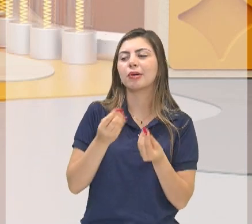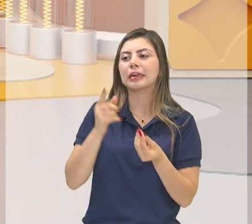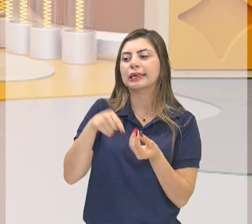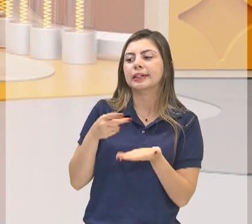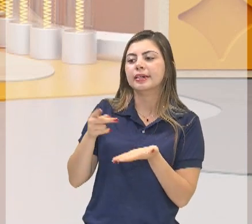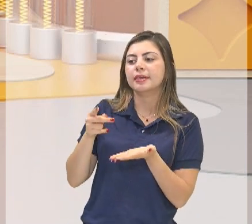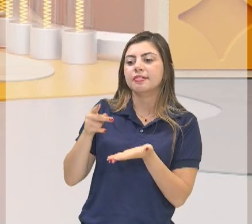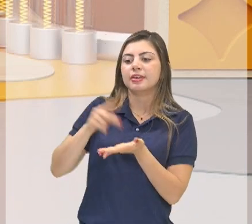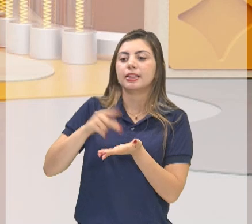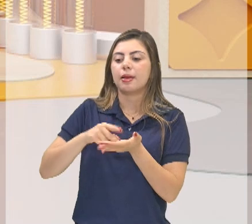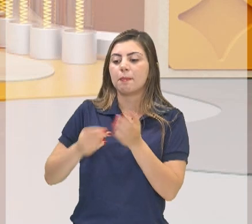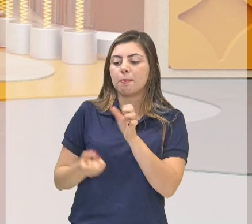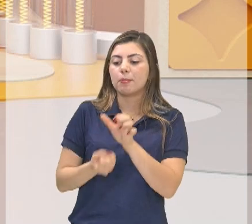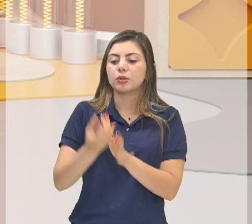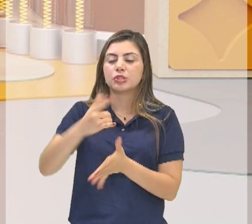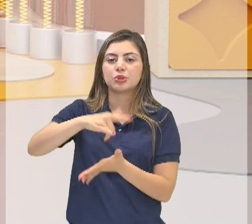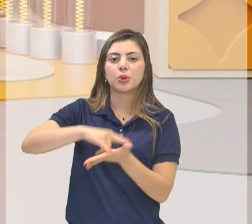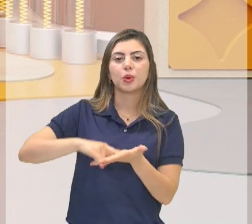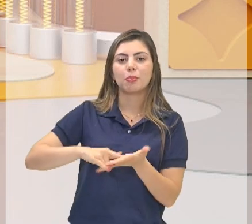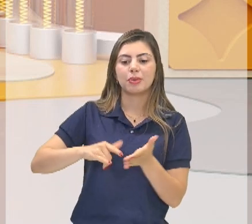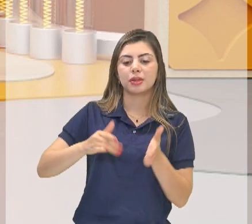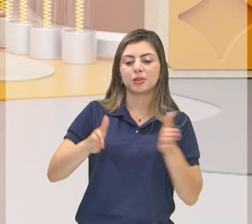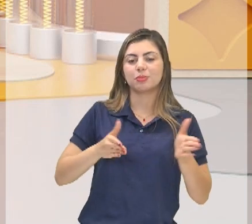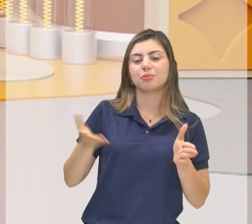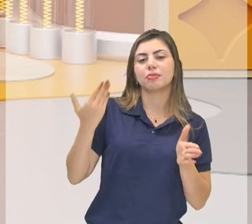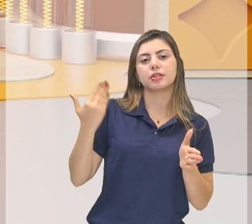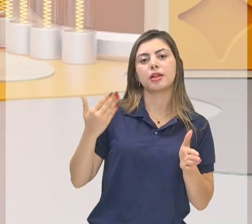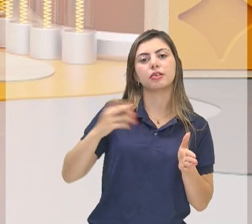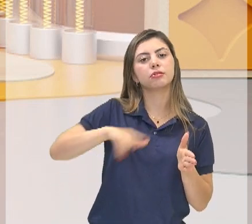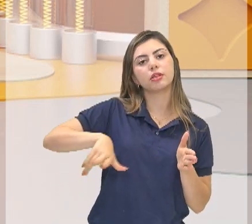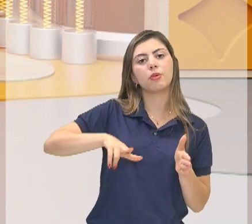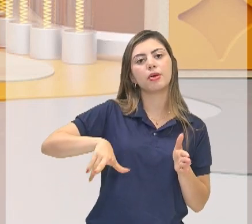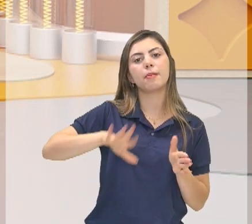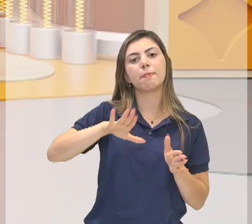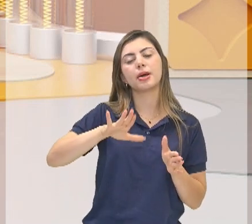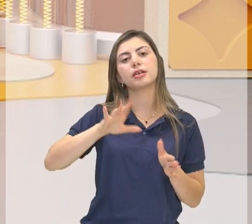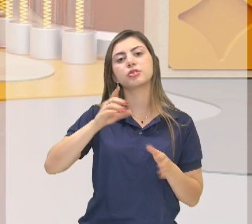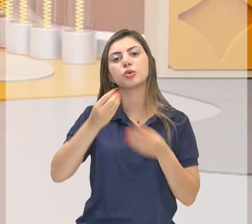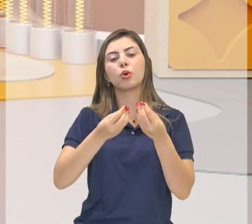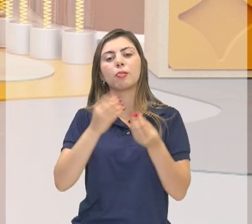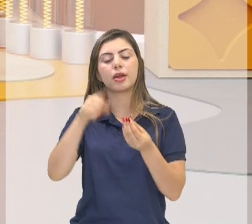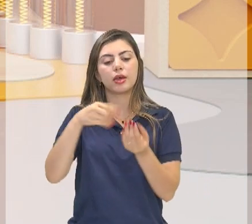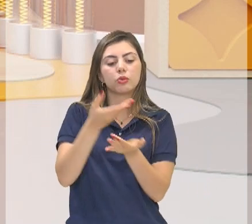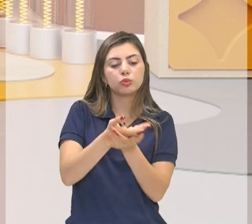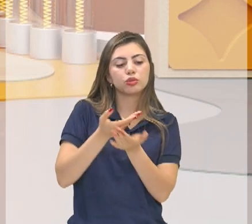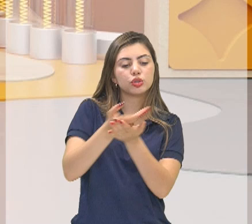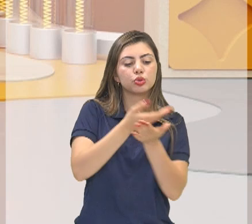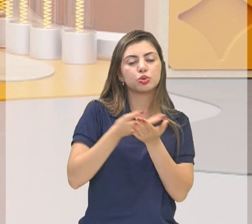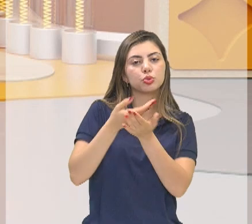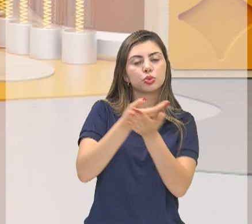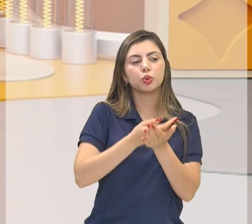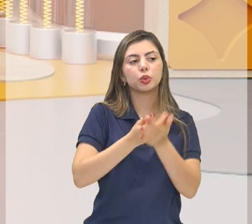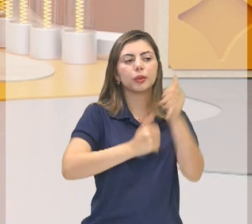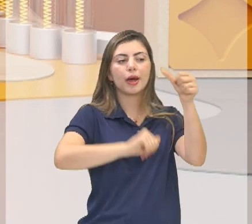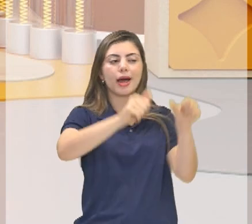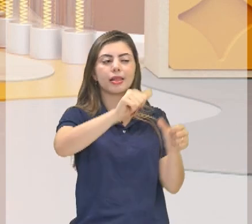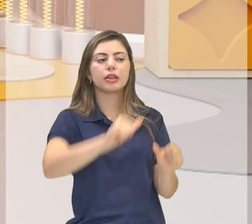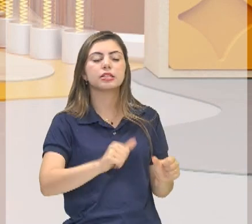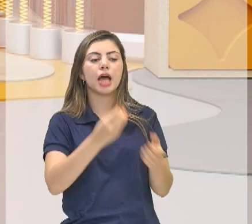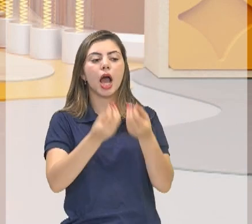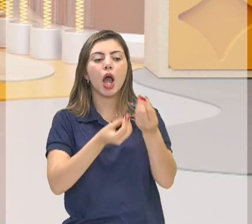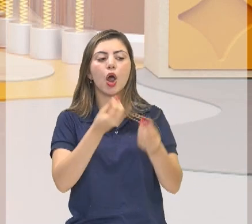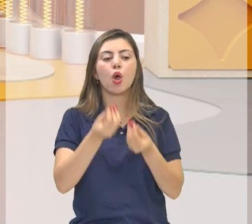algo produzido naquela época, mas sim uma interpretação ou uma análise